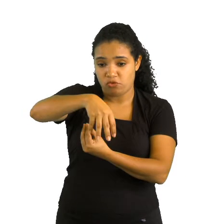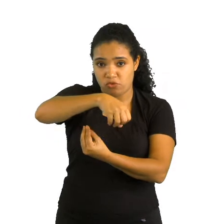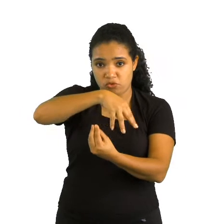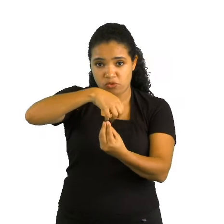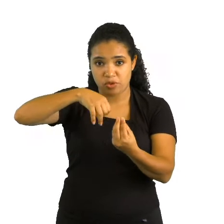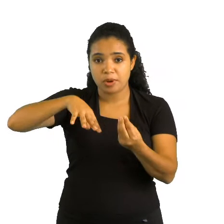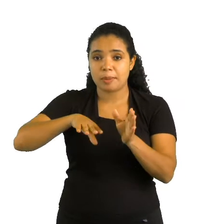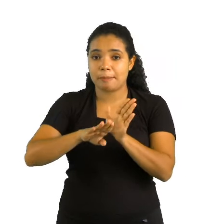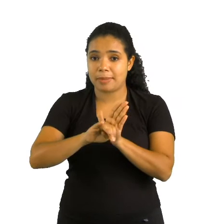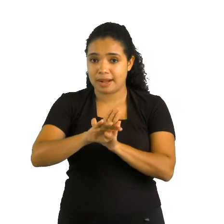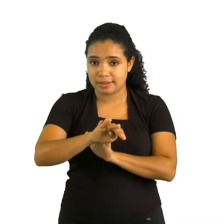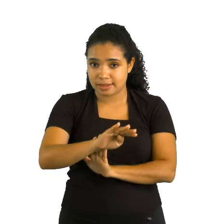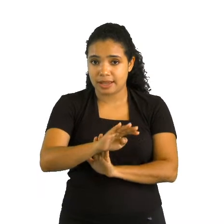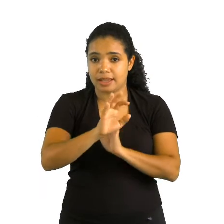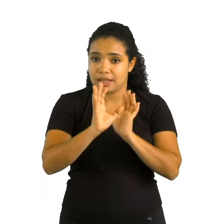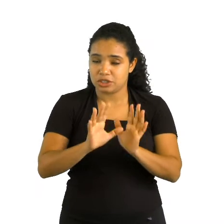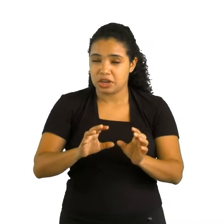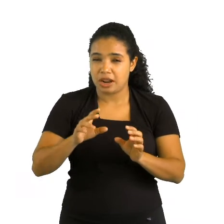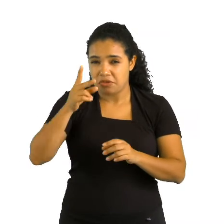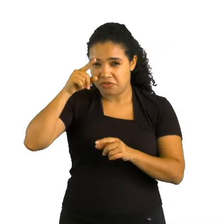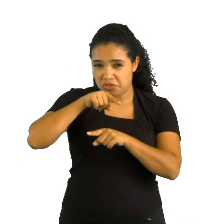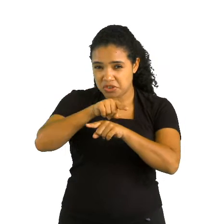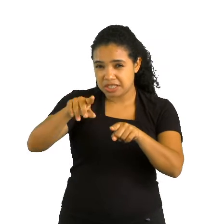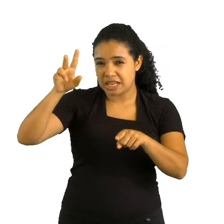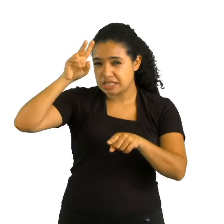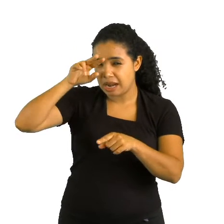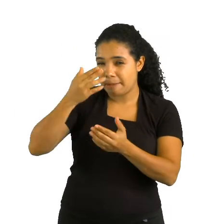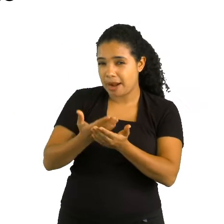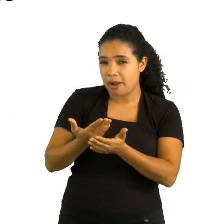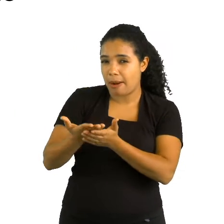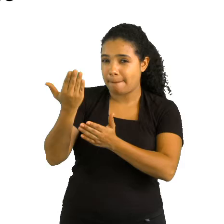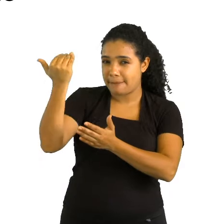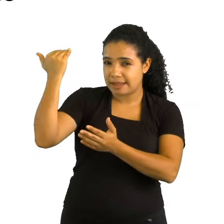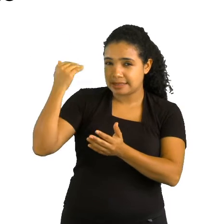lembram? Quem se lembra ainda da aula passada?